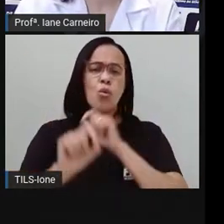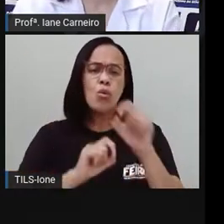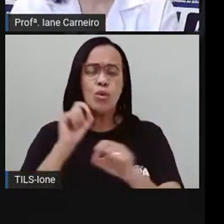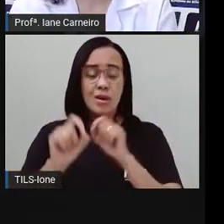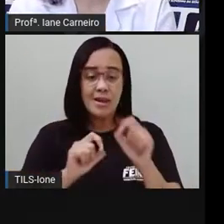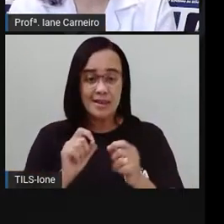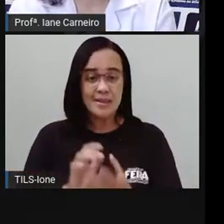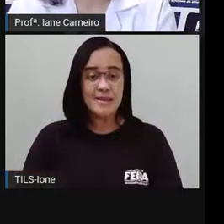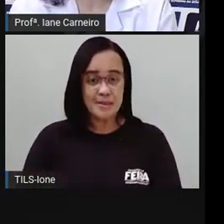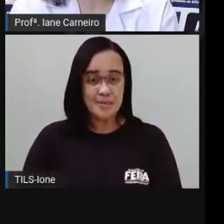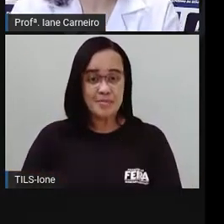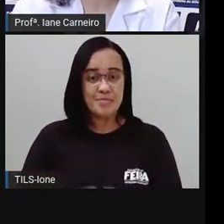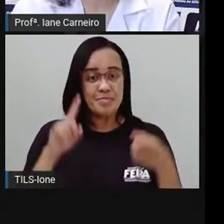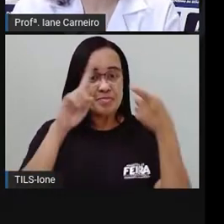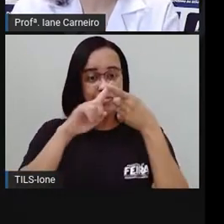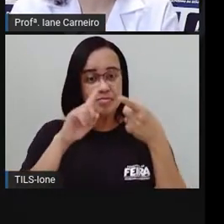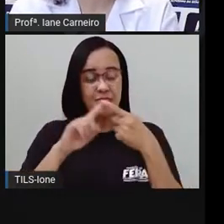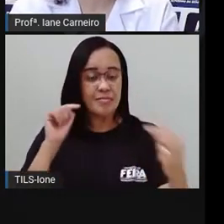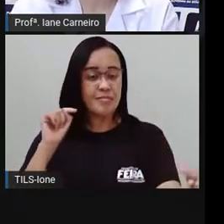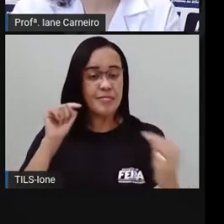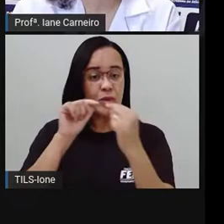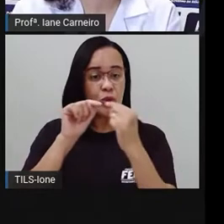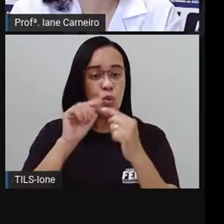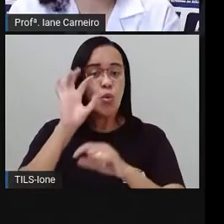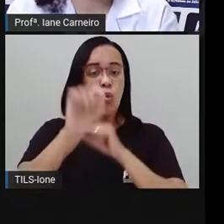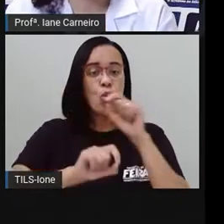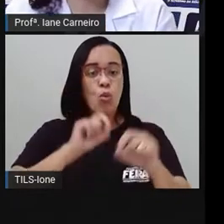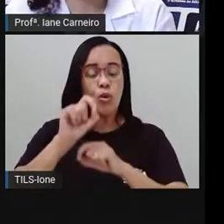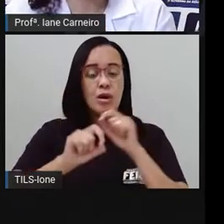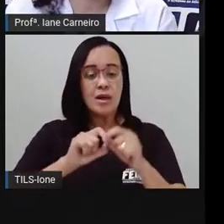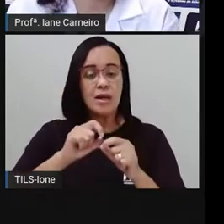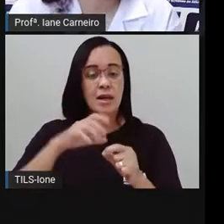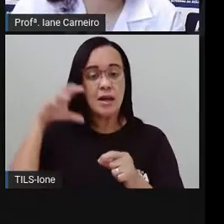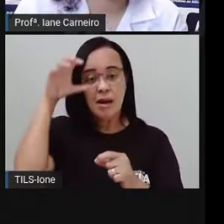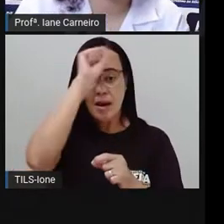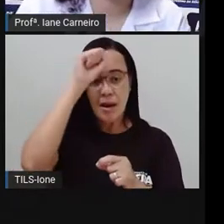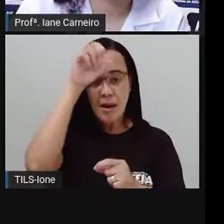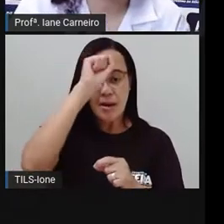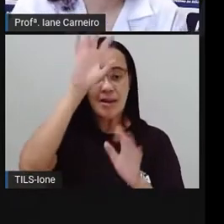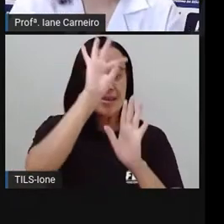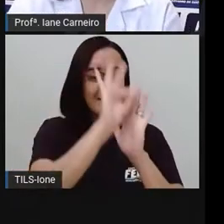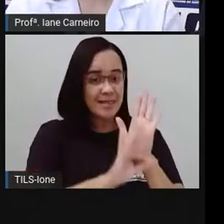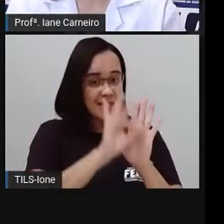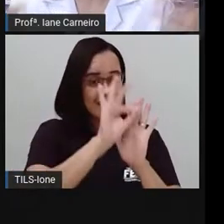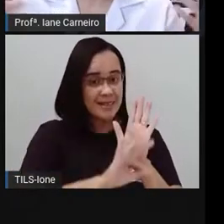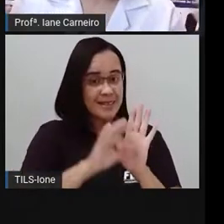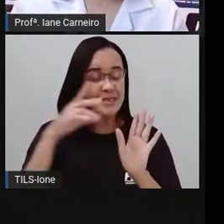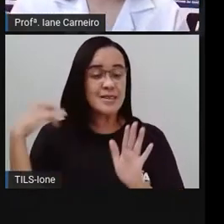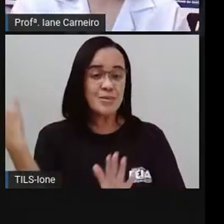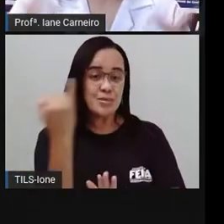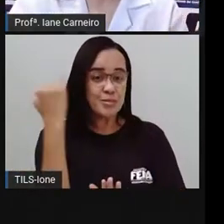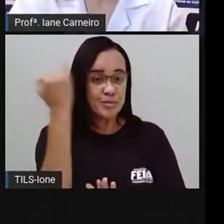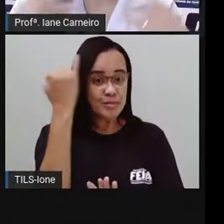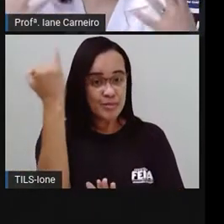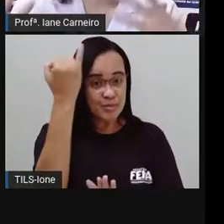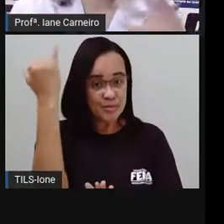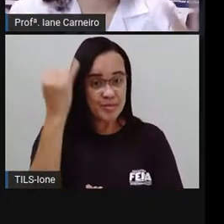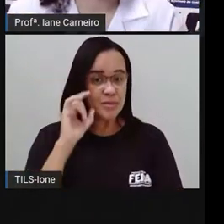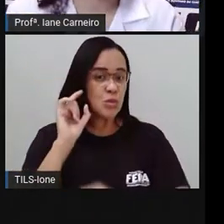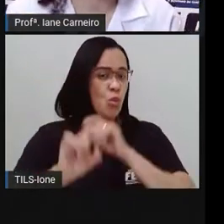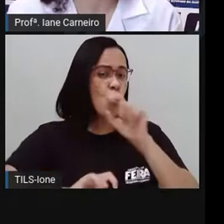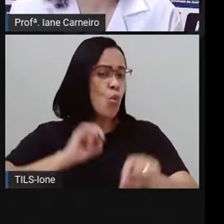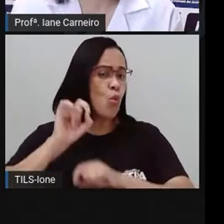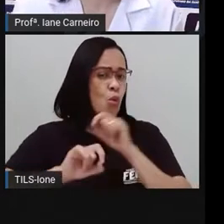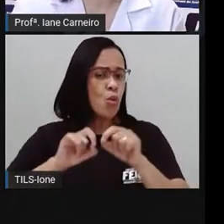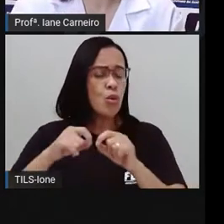vão identificar a função social dos textos, né? Então é importante a gente saber, né, qual é a